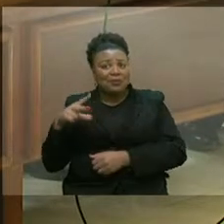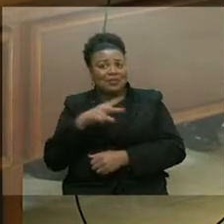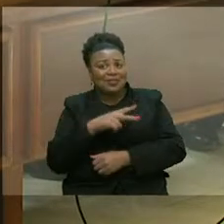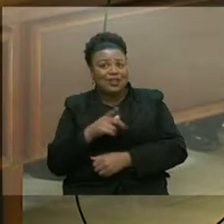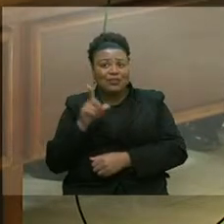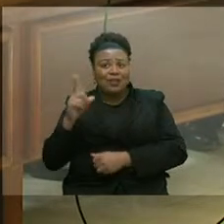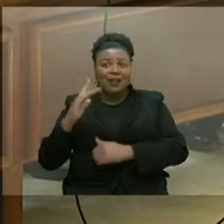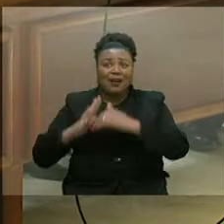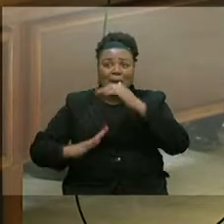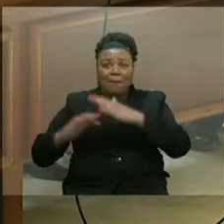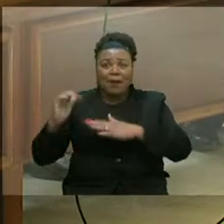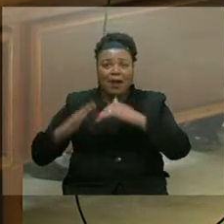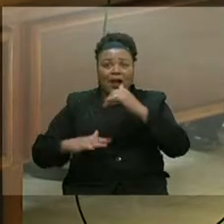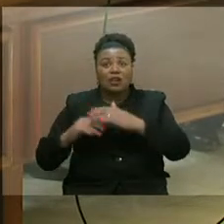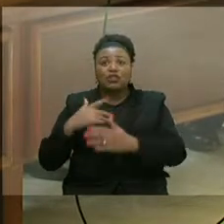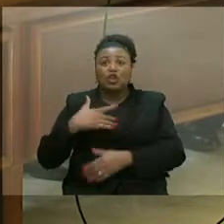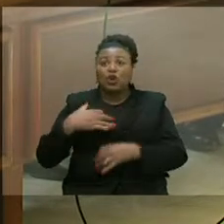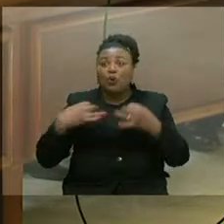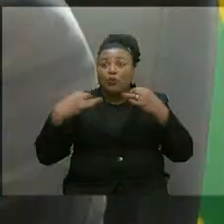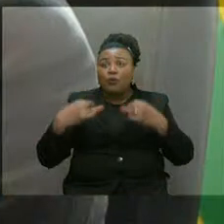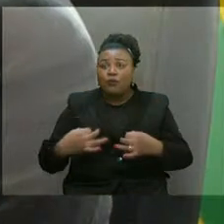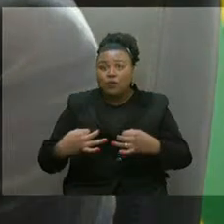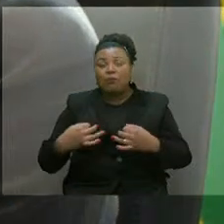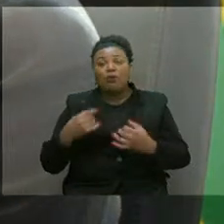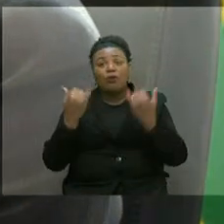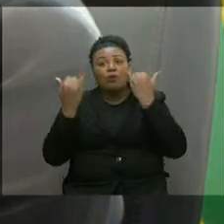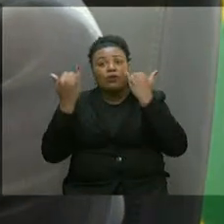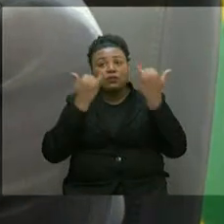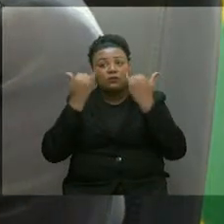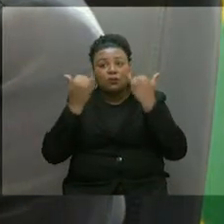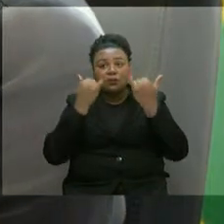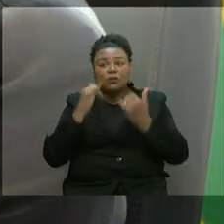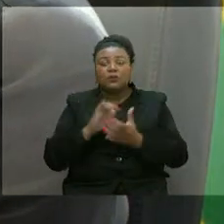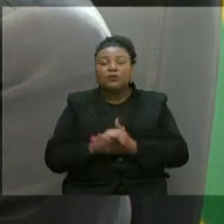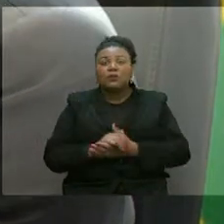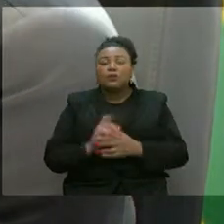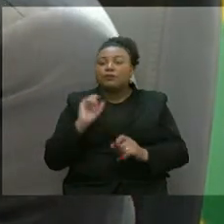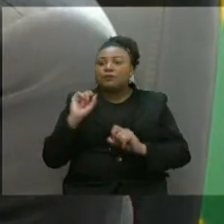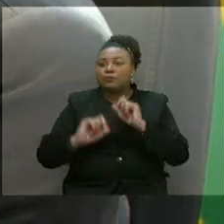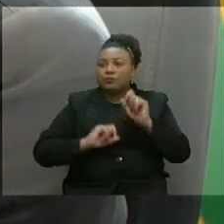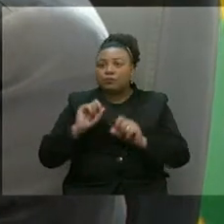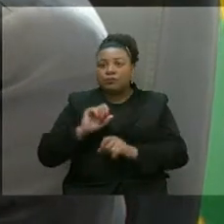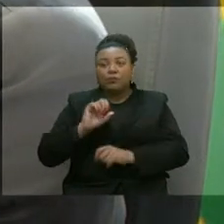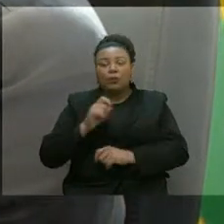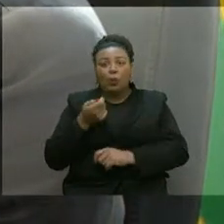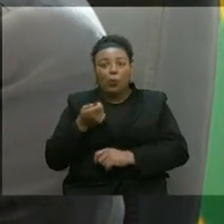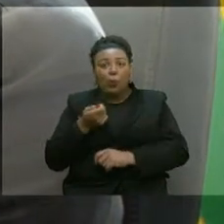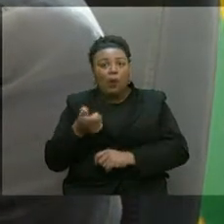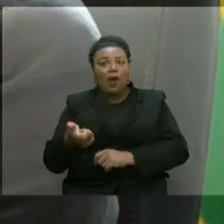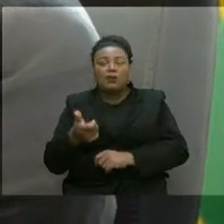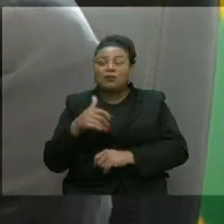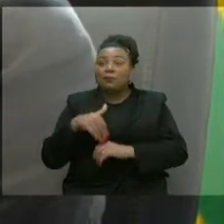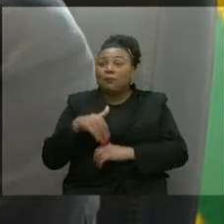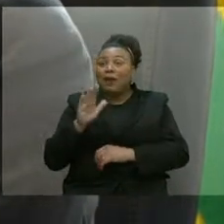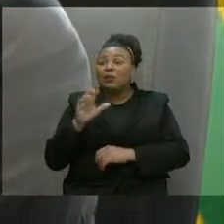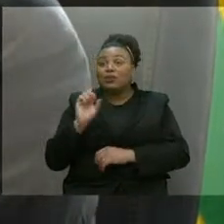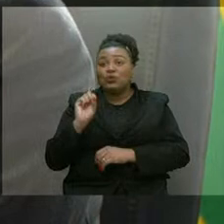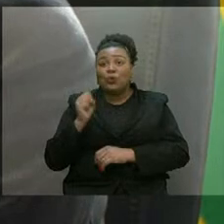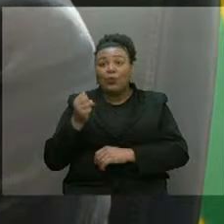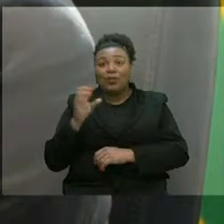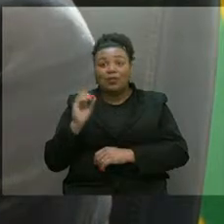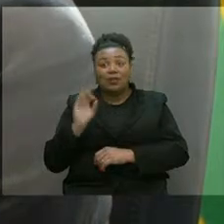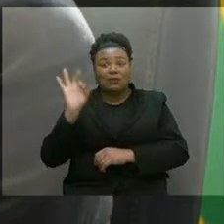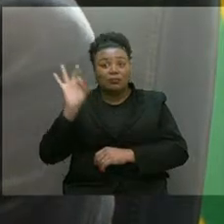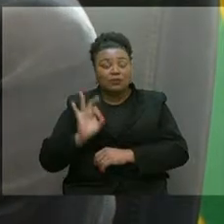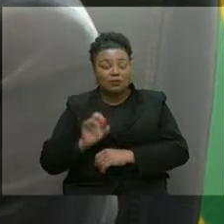lá na ponta e que se confirmou com esses dados, é o seguinte: praticamente mais de